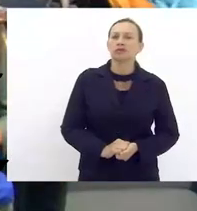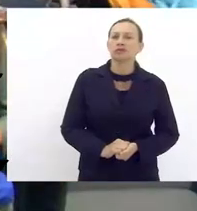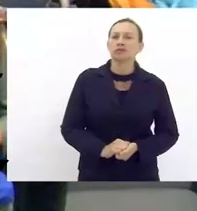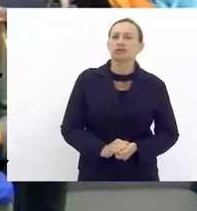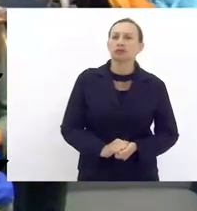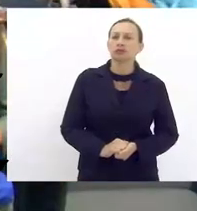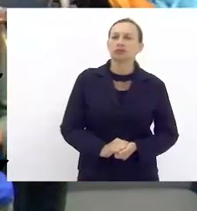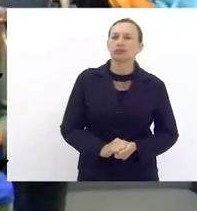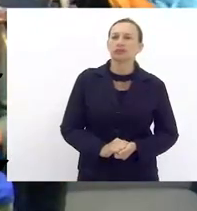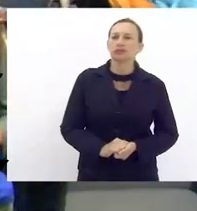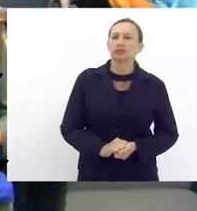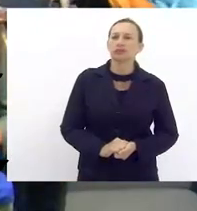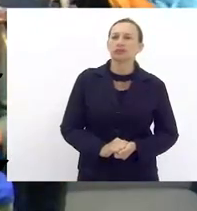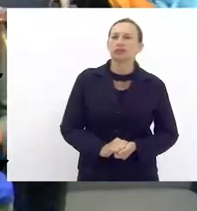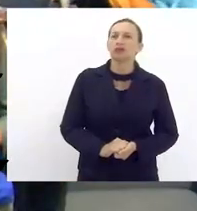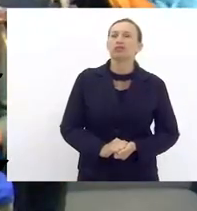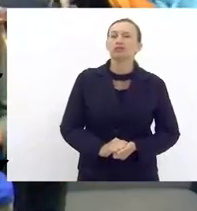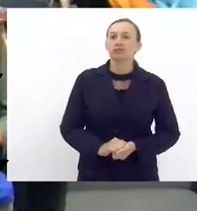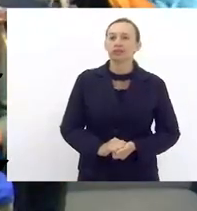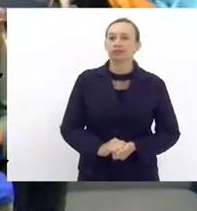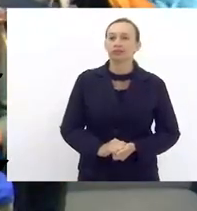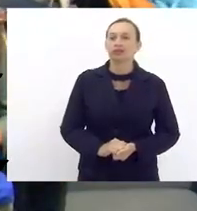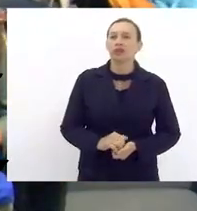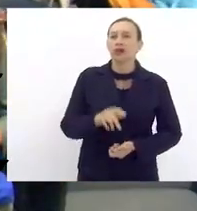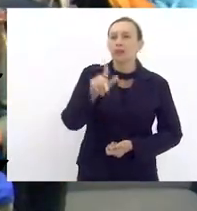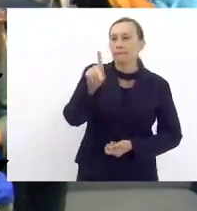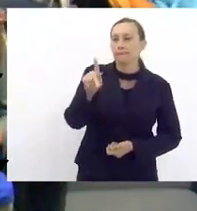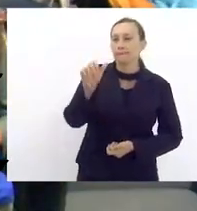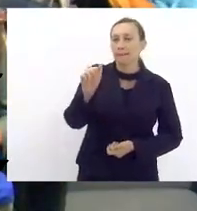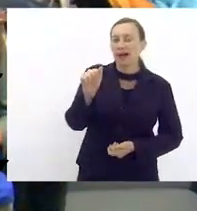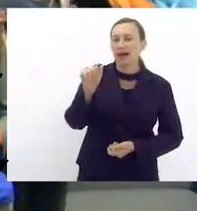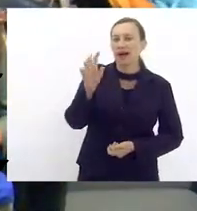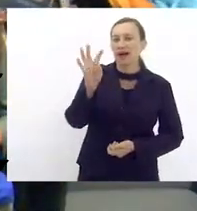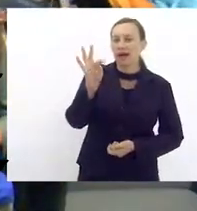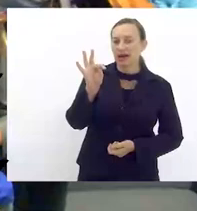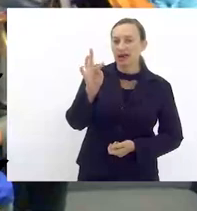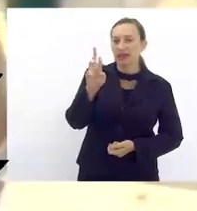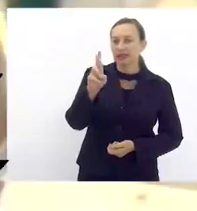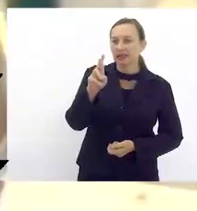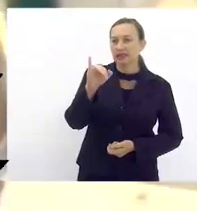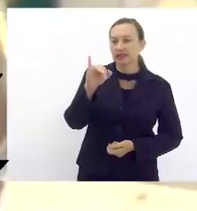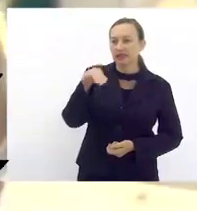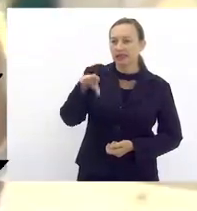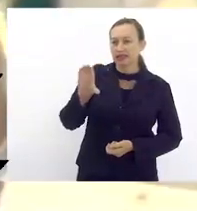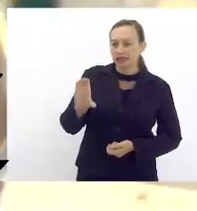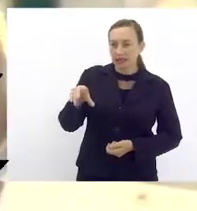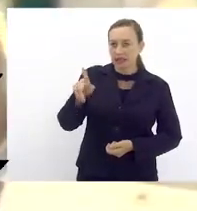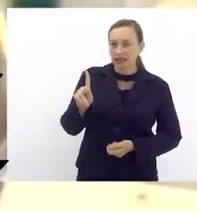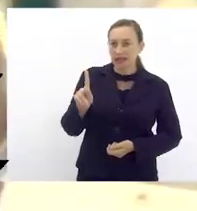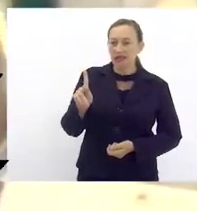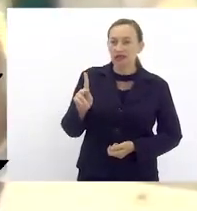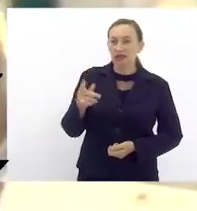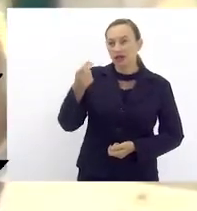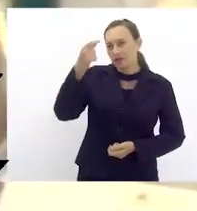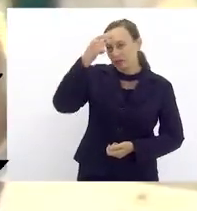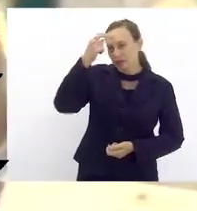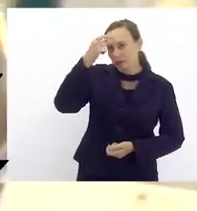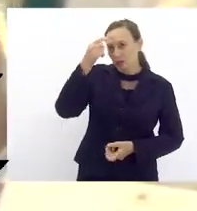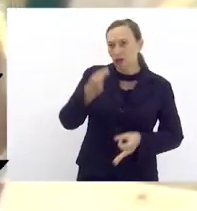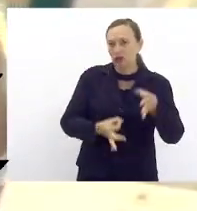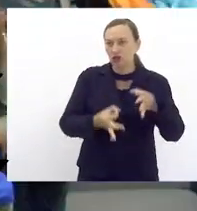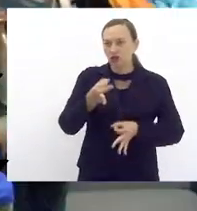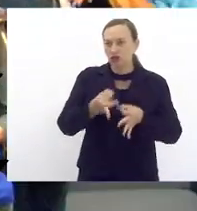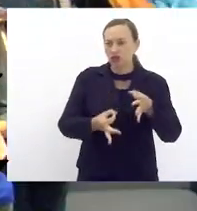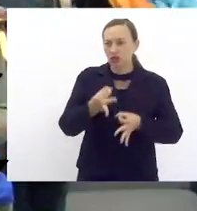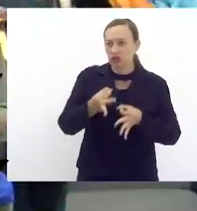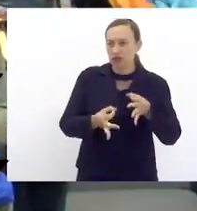já se identificou ótimo Patrick Melo que é da iniciativa direito à memória e justiça racial